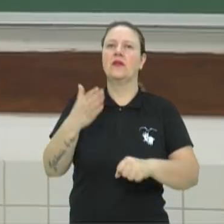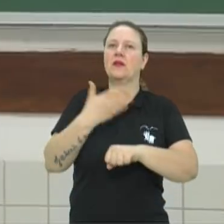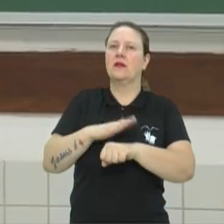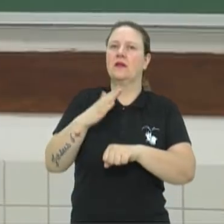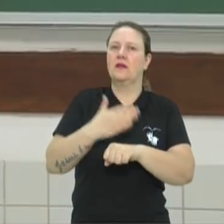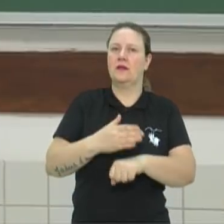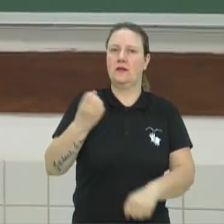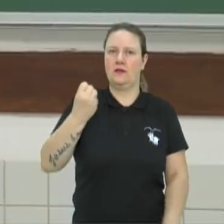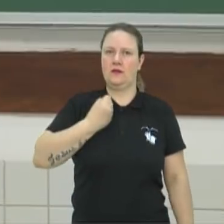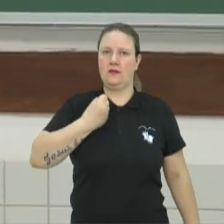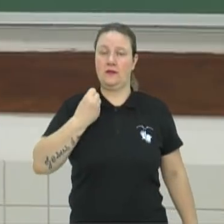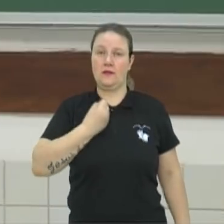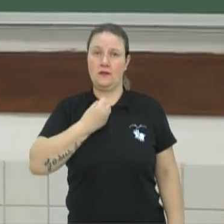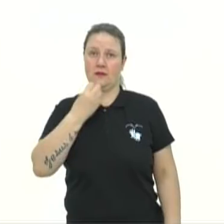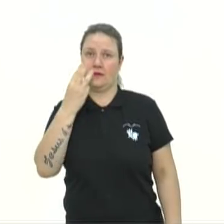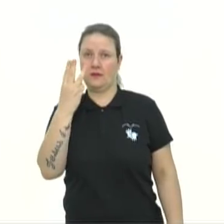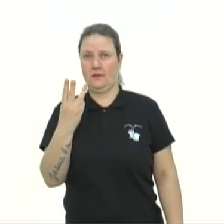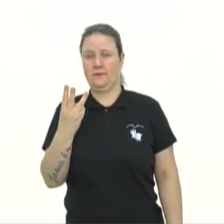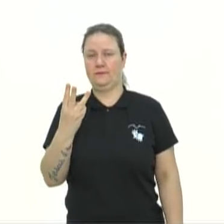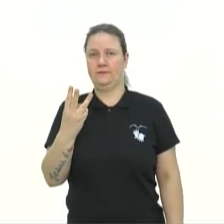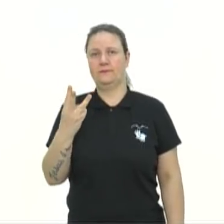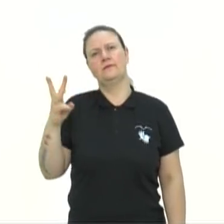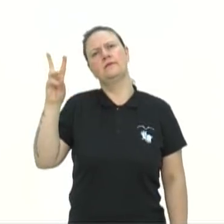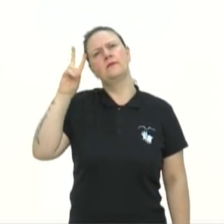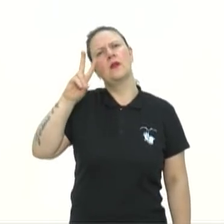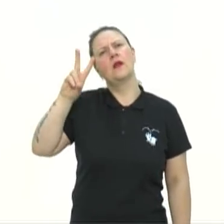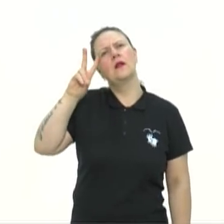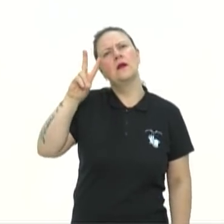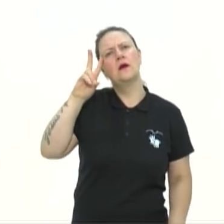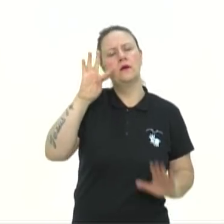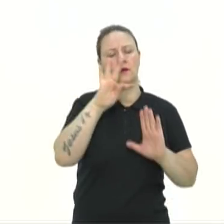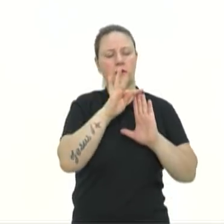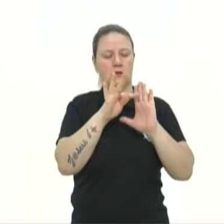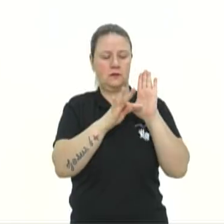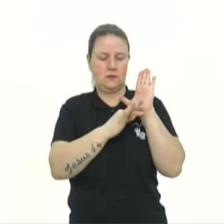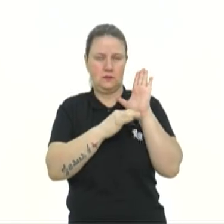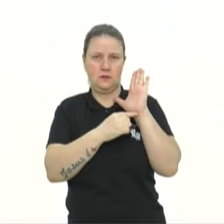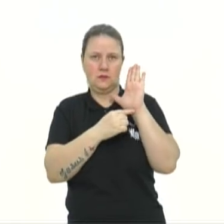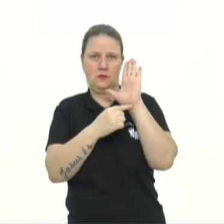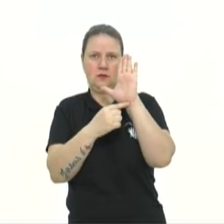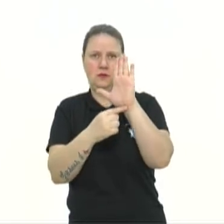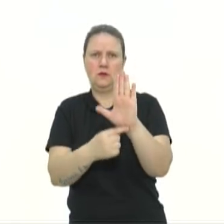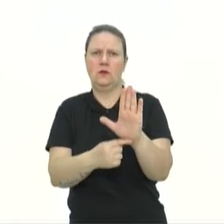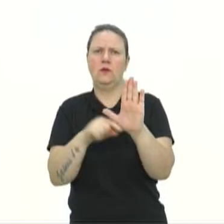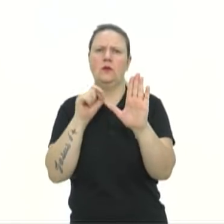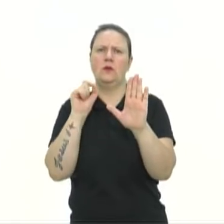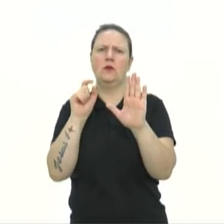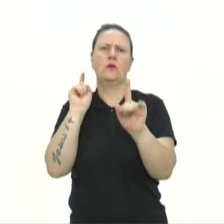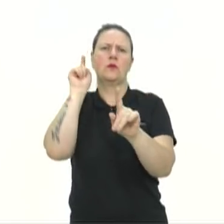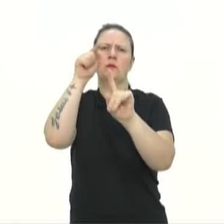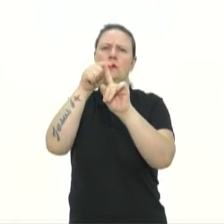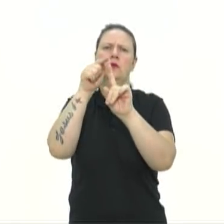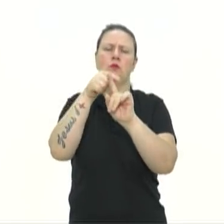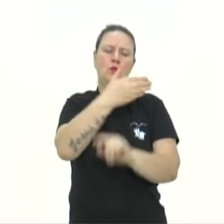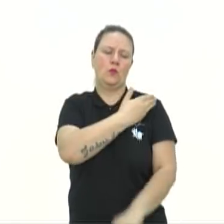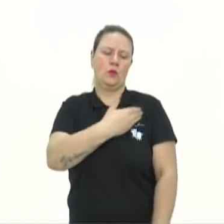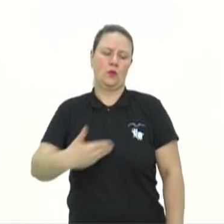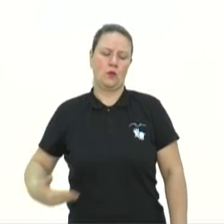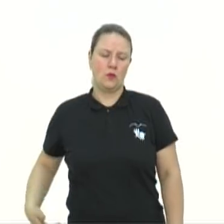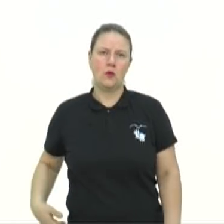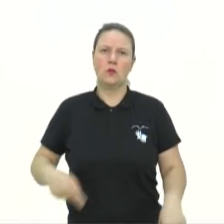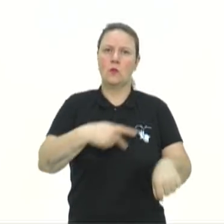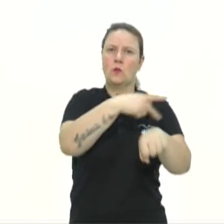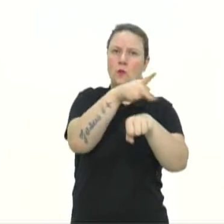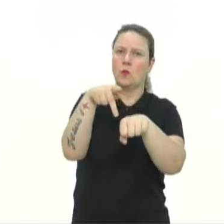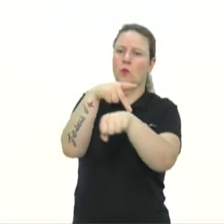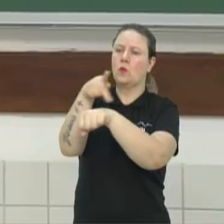Exercício número 3. Eu quero que você relembre o texto agora. Com que finalidade os governos dos países acrescentam iodo